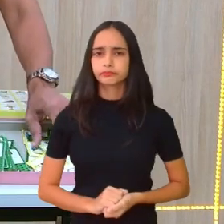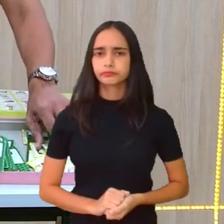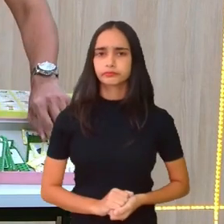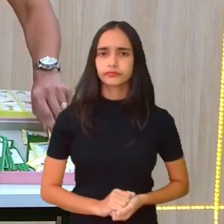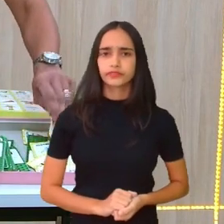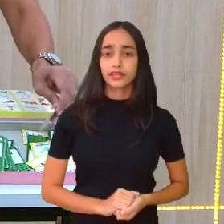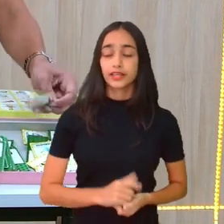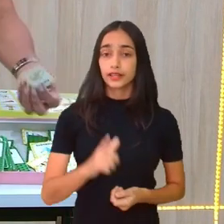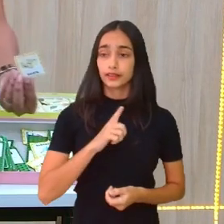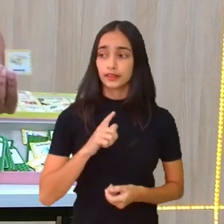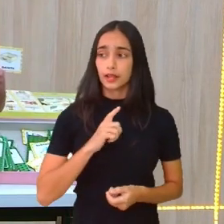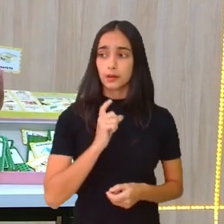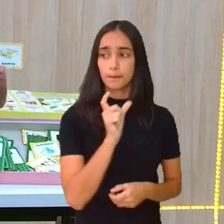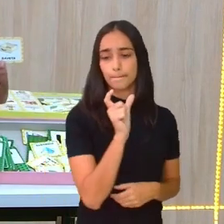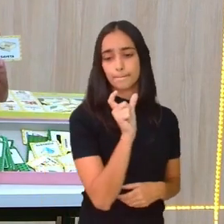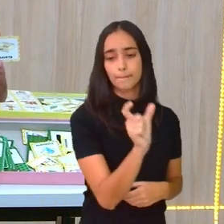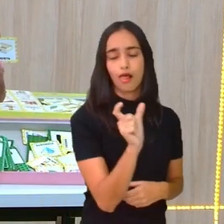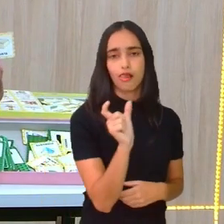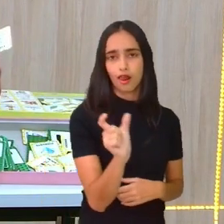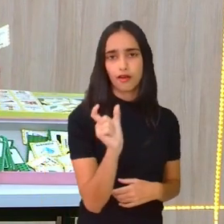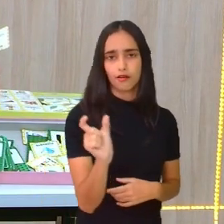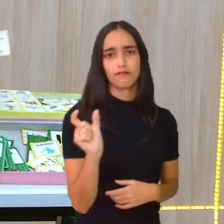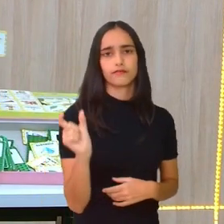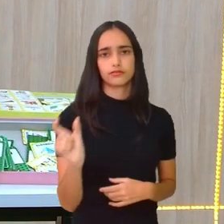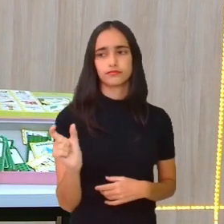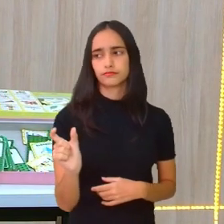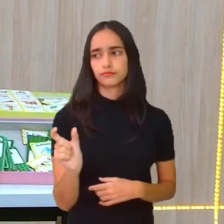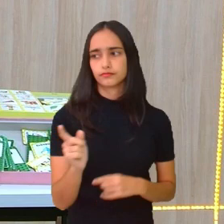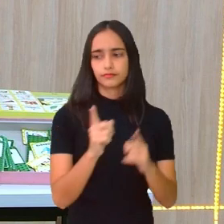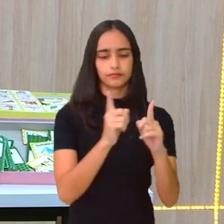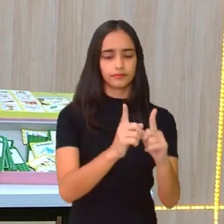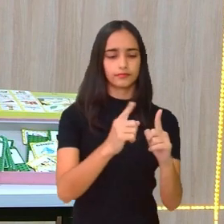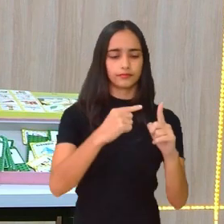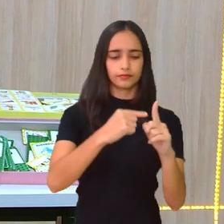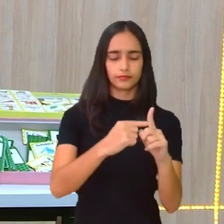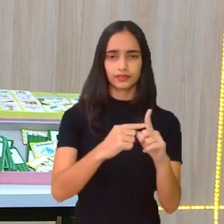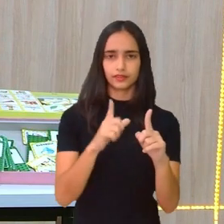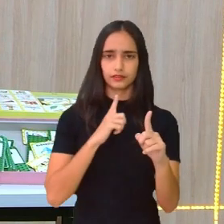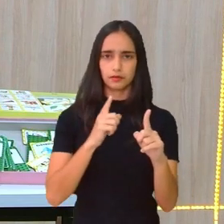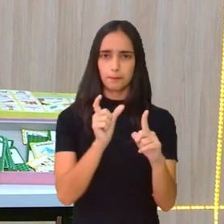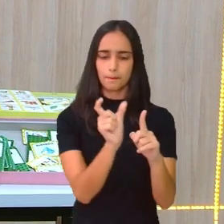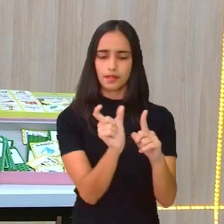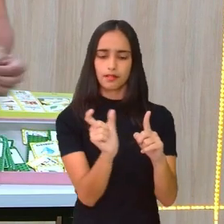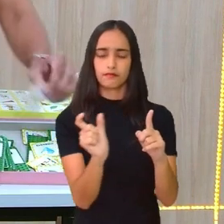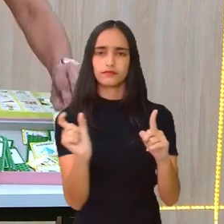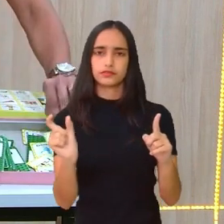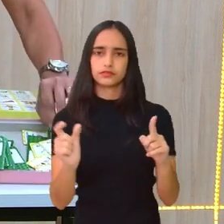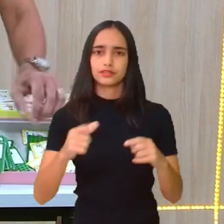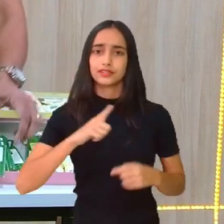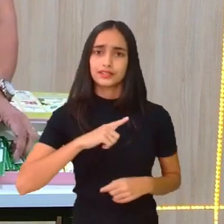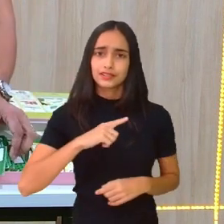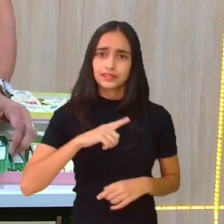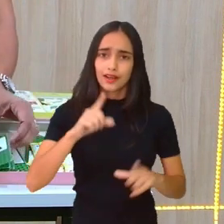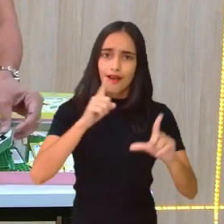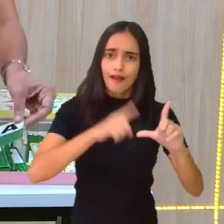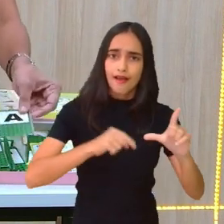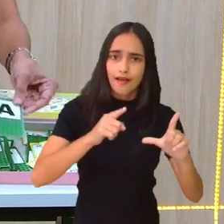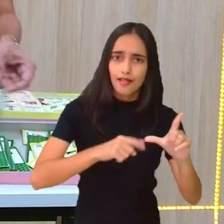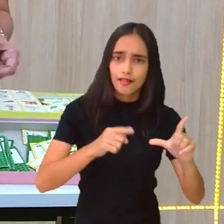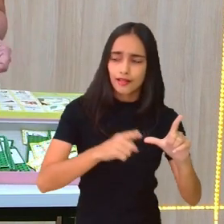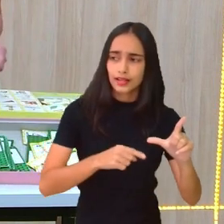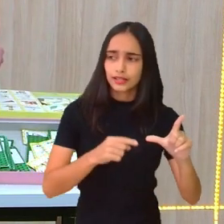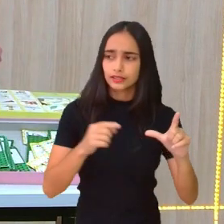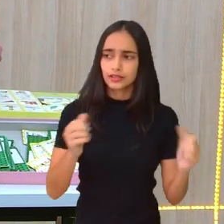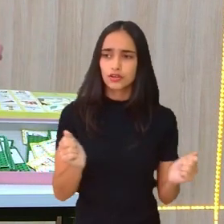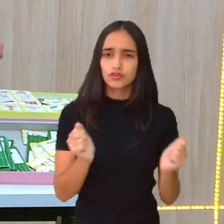as palavras, as fichinhas, né? E a gente tem a letra que